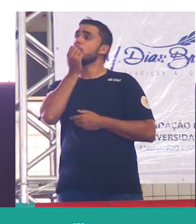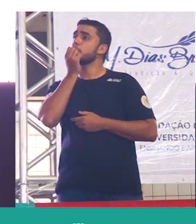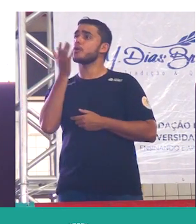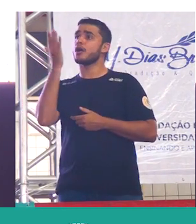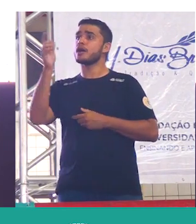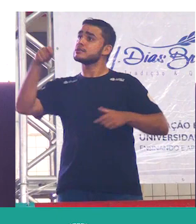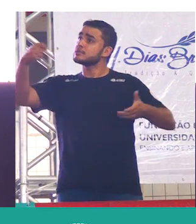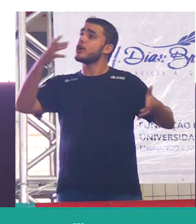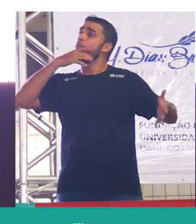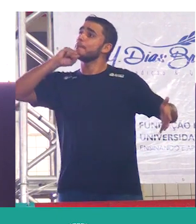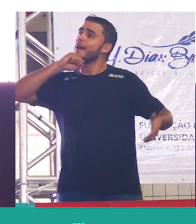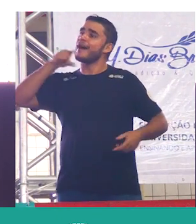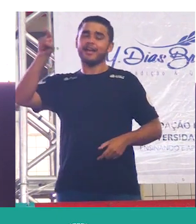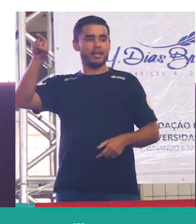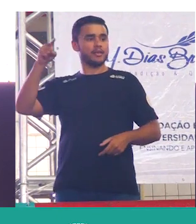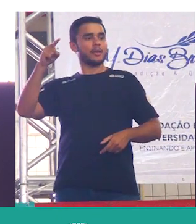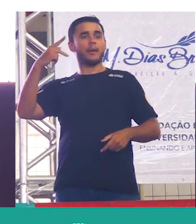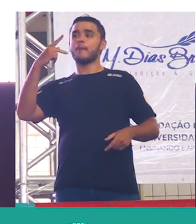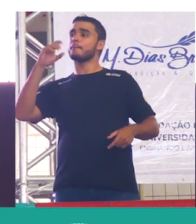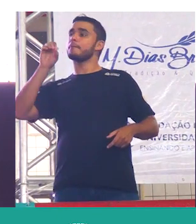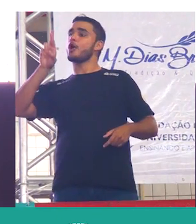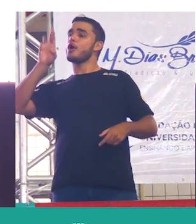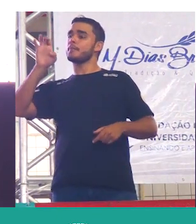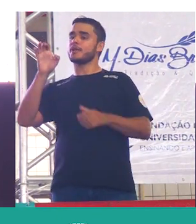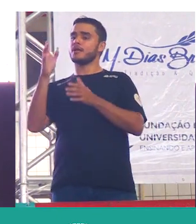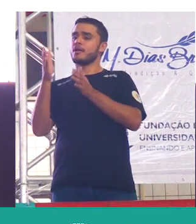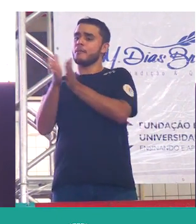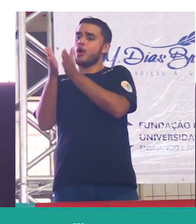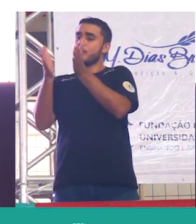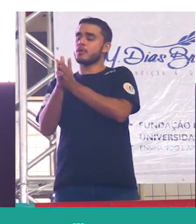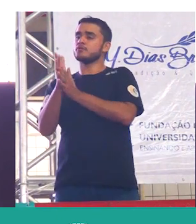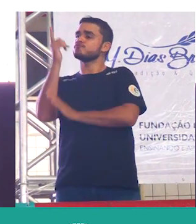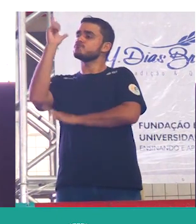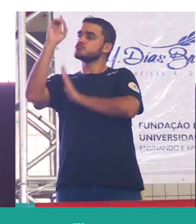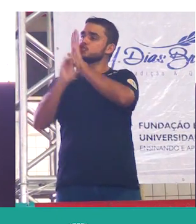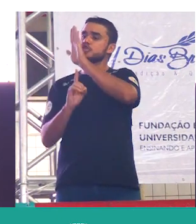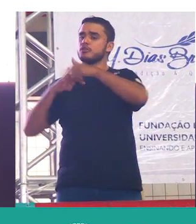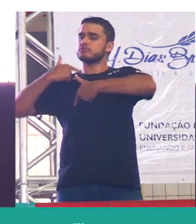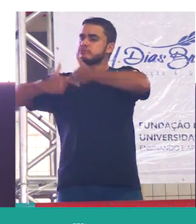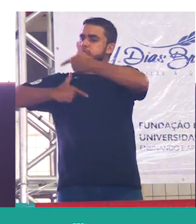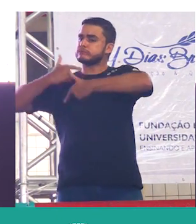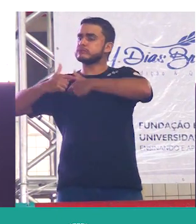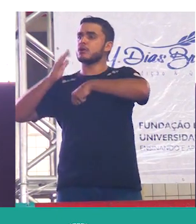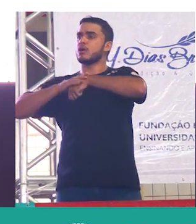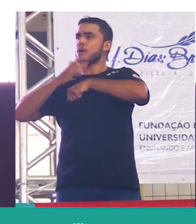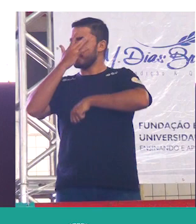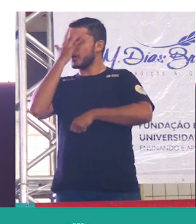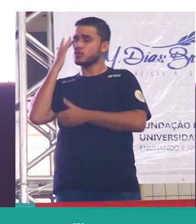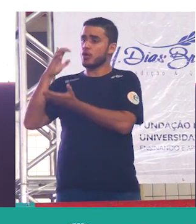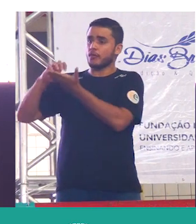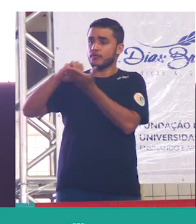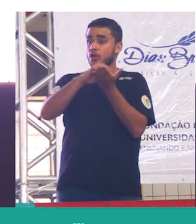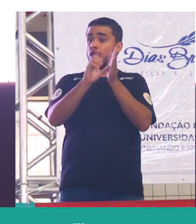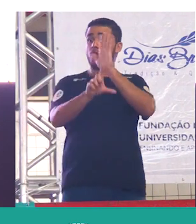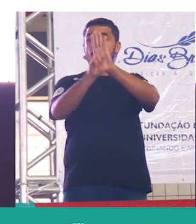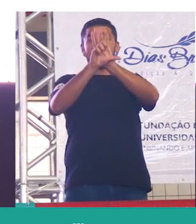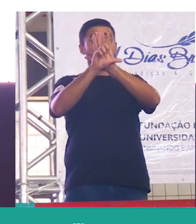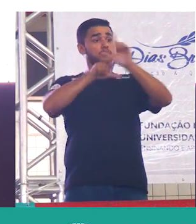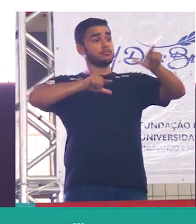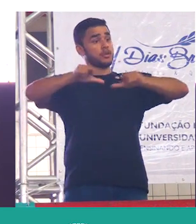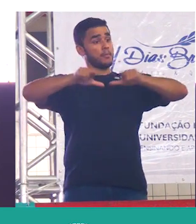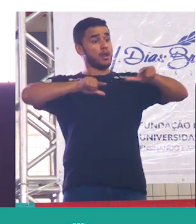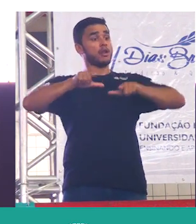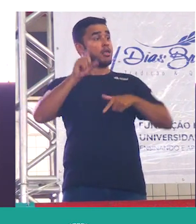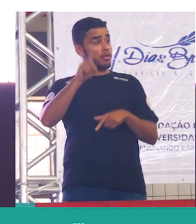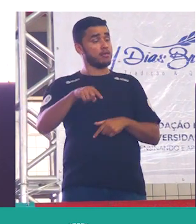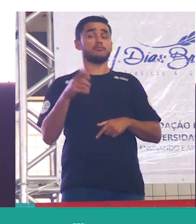direitos trabalhistas foram conquistados na época do Vargas. As leis trabalhistas, por